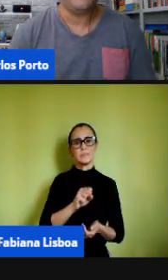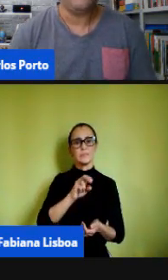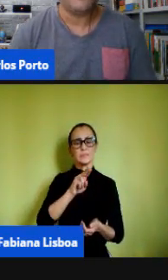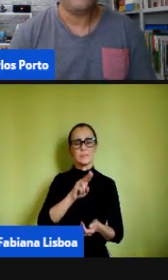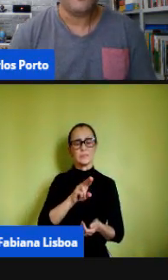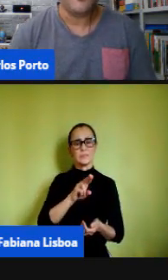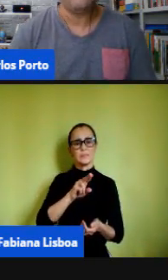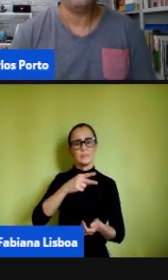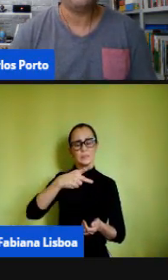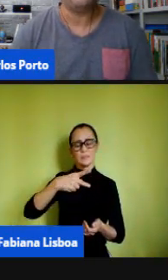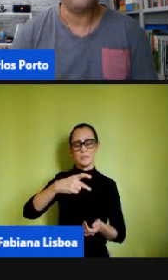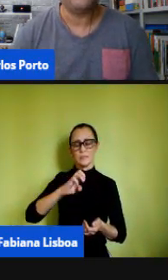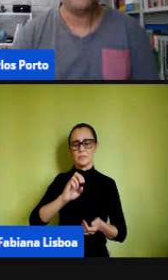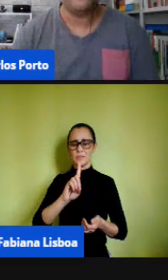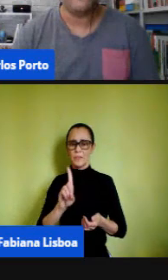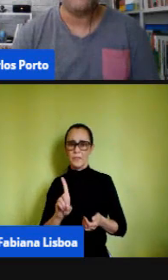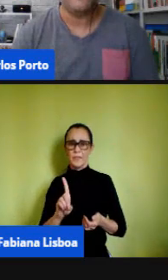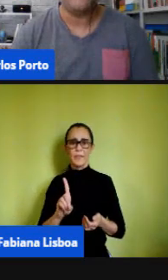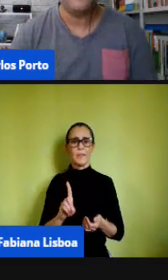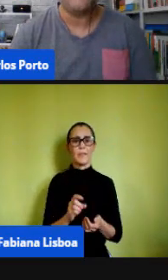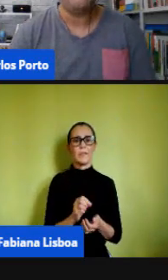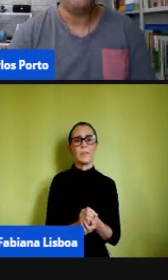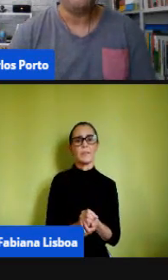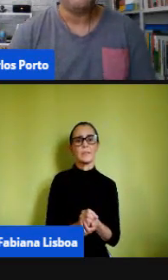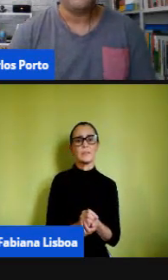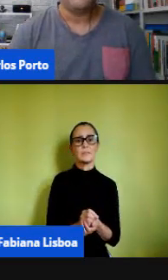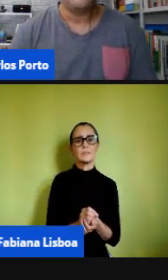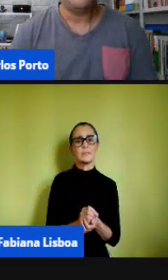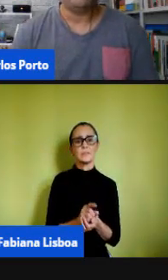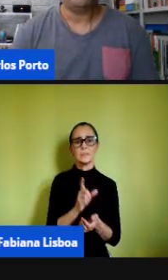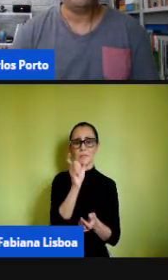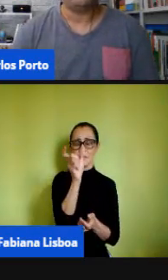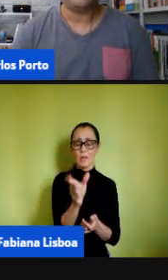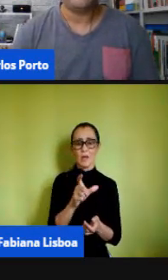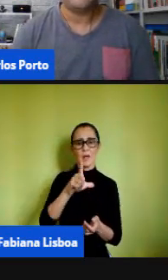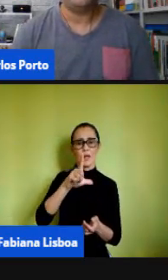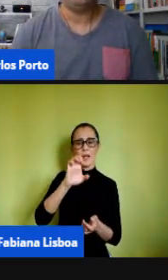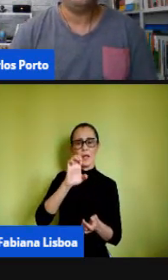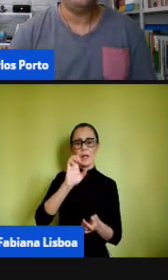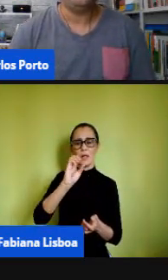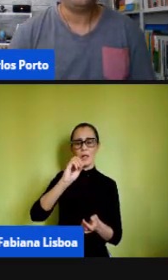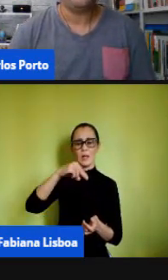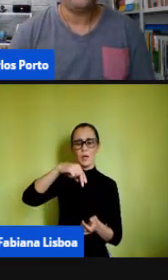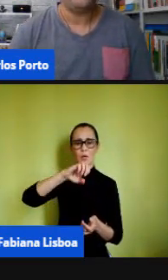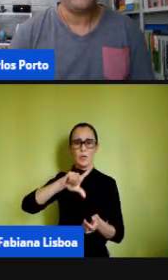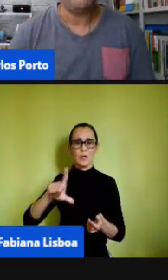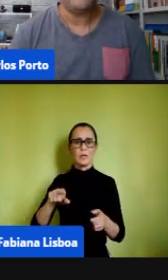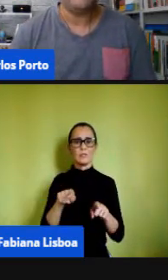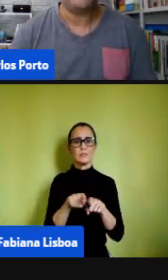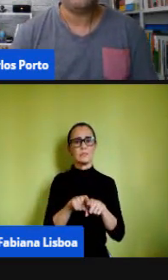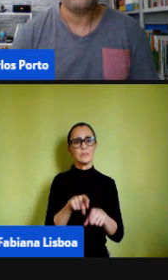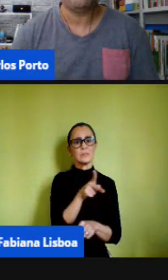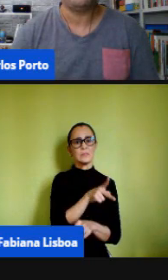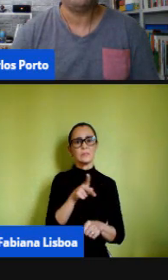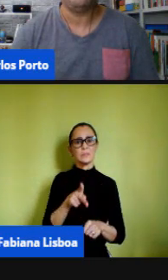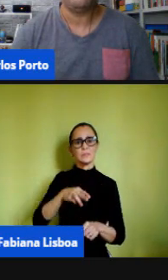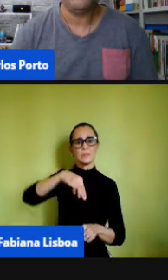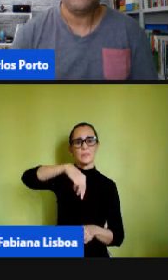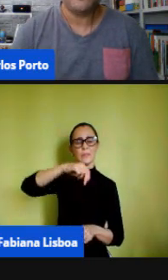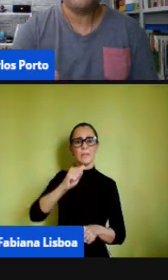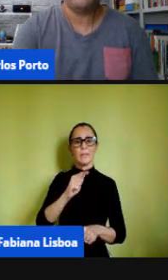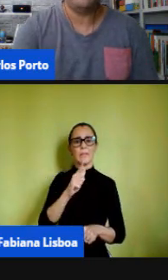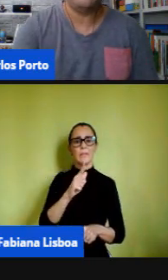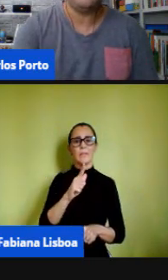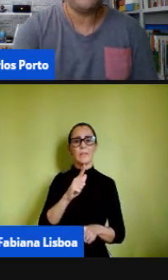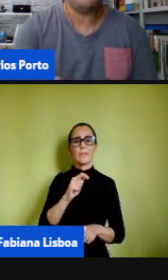Públicas Educacionais, o professor Dr. Valdir Leonel, e da professora Magali Luzio, hoje representa chefe da Divisão